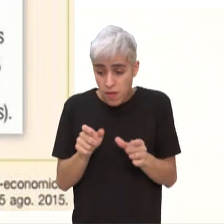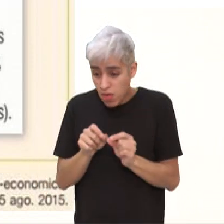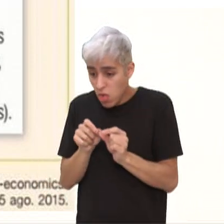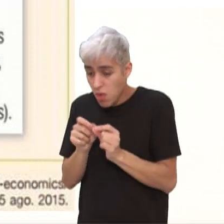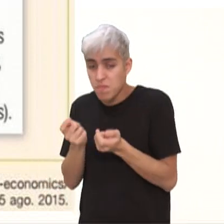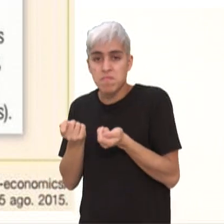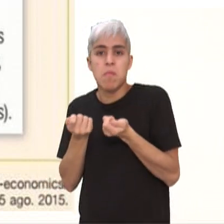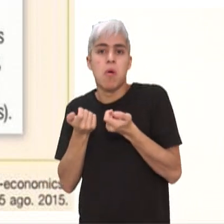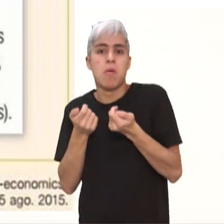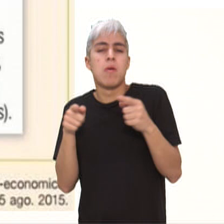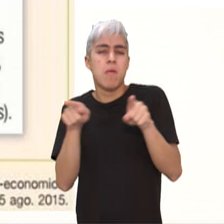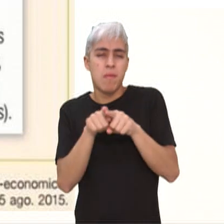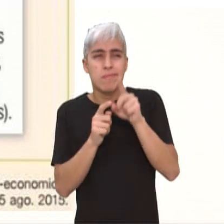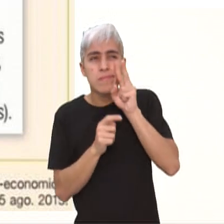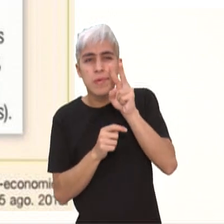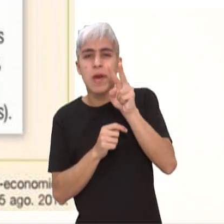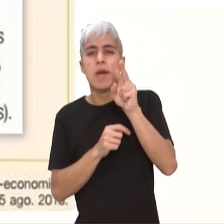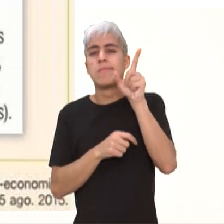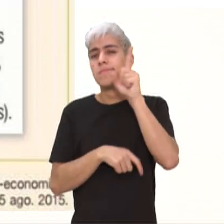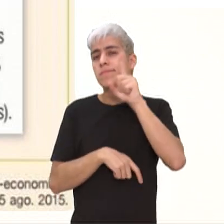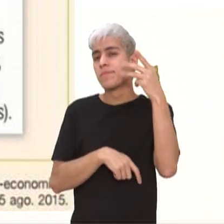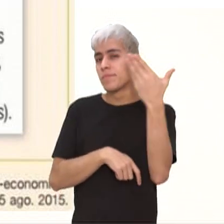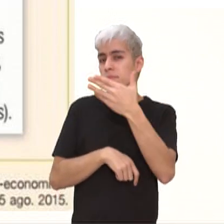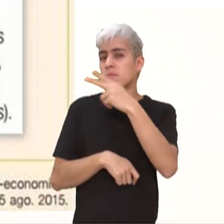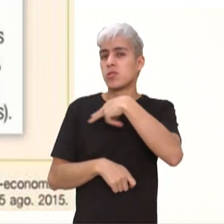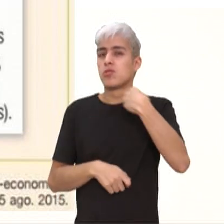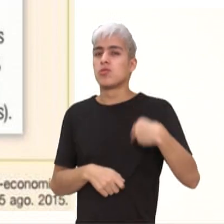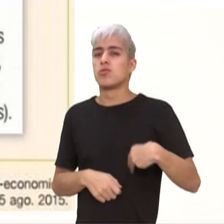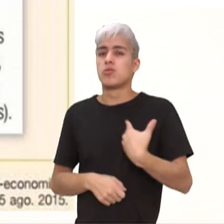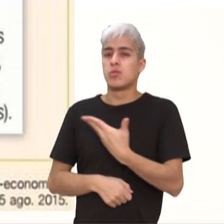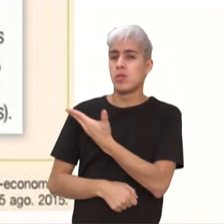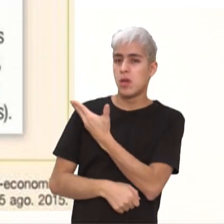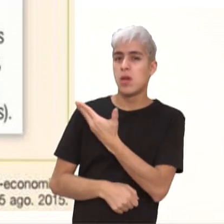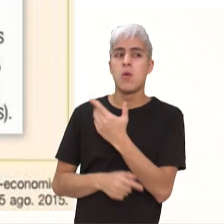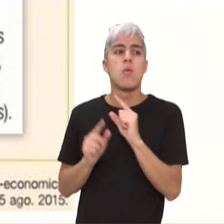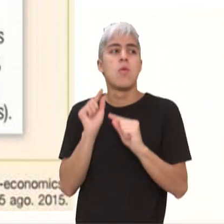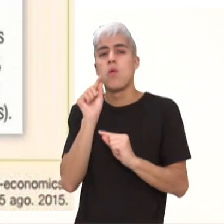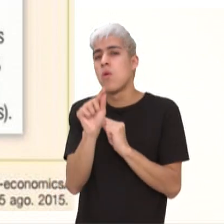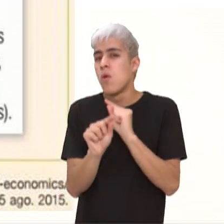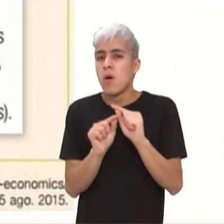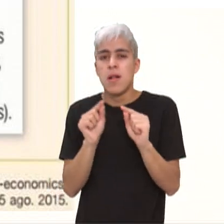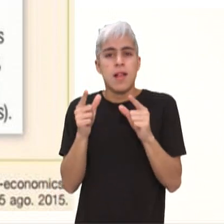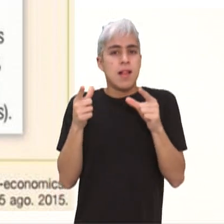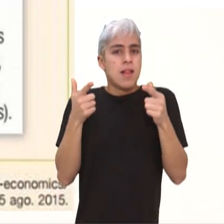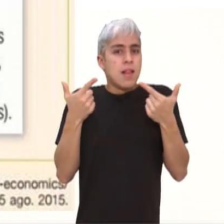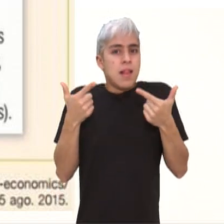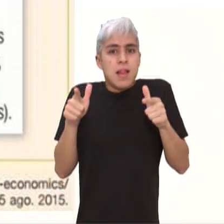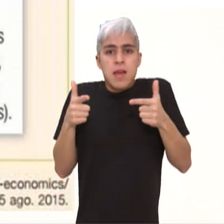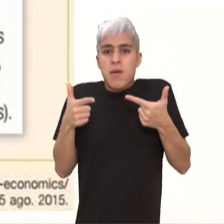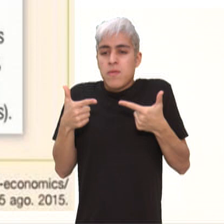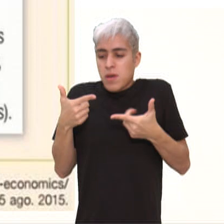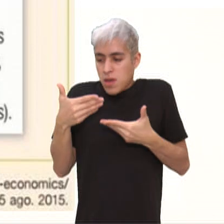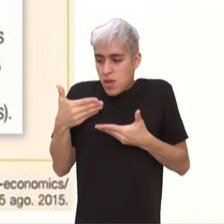Estados Unidos, a própria China em si, né? Eles não têm um